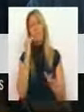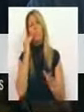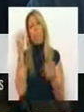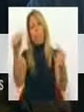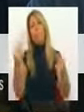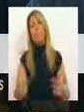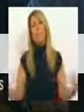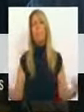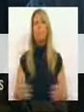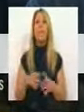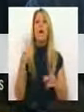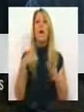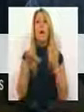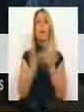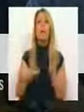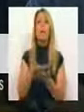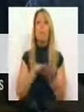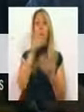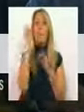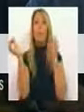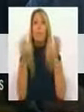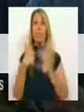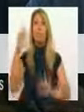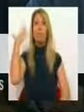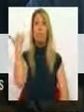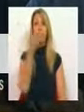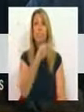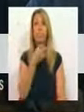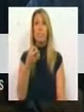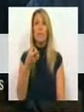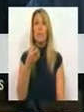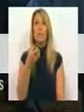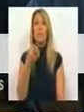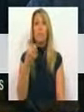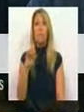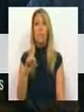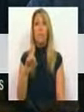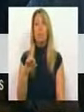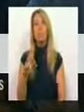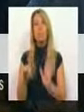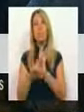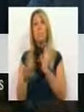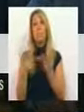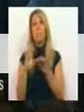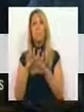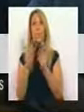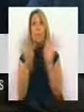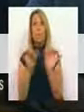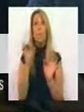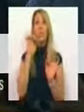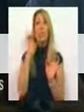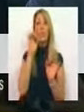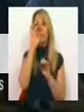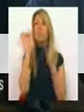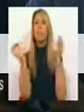bases da floresta que é de 1996, uma lei relativamente ao sistema de defesa